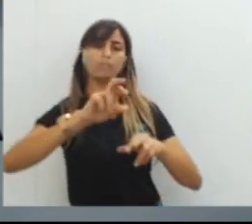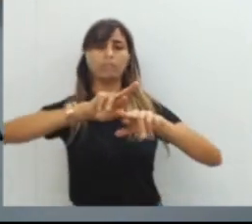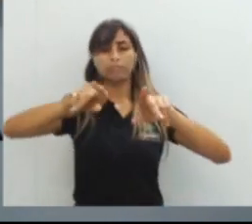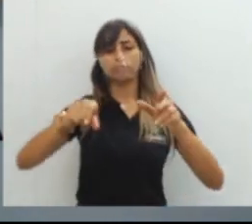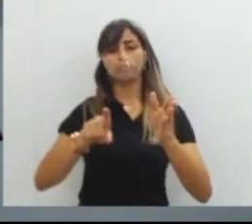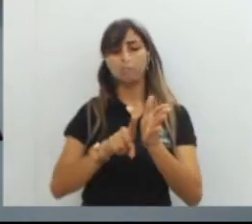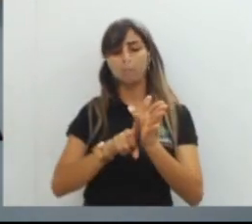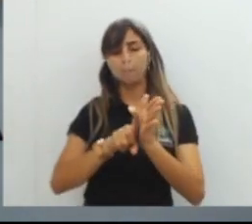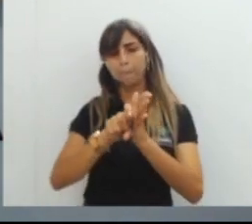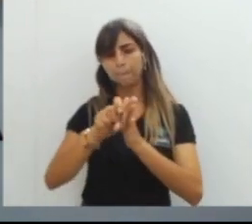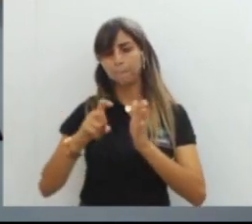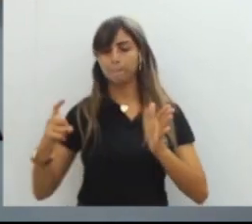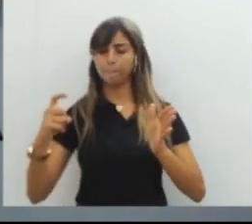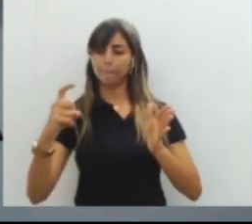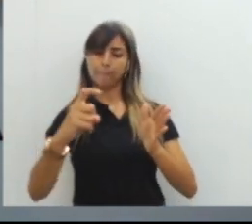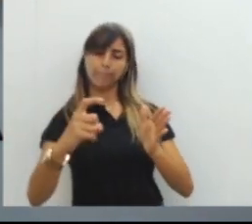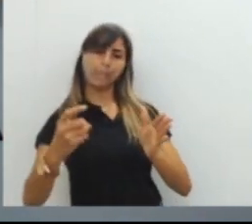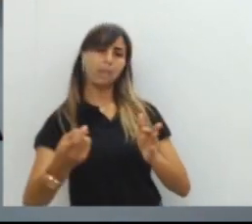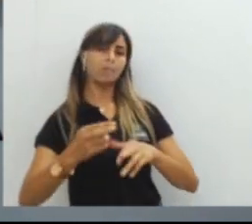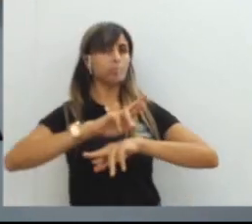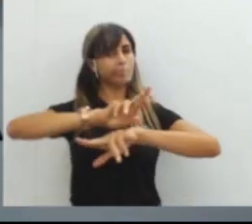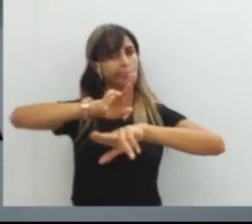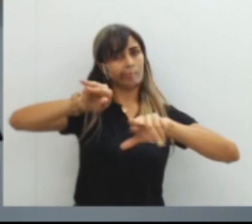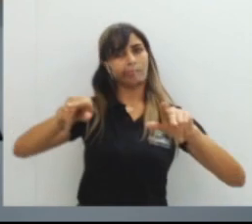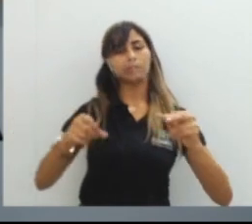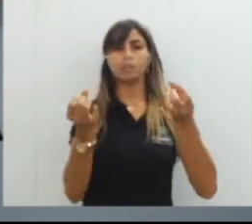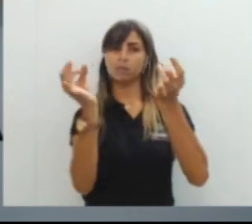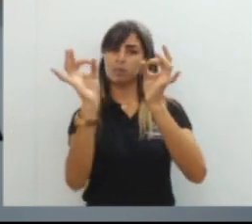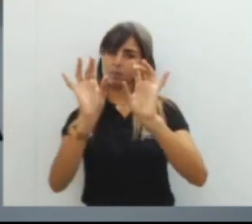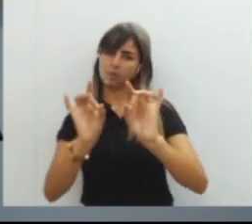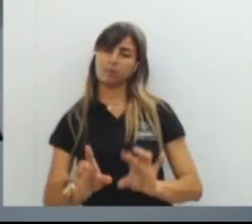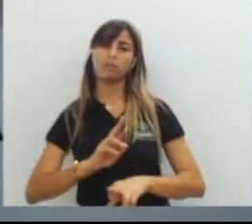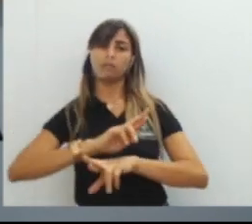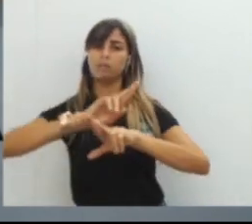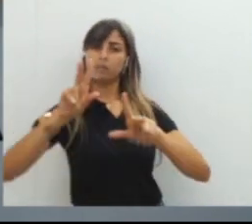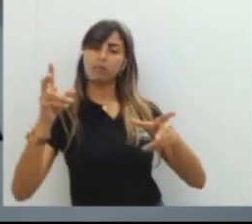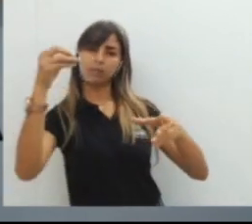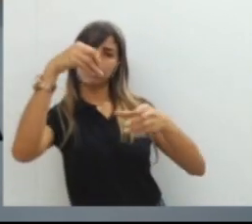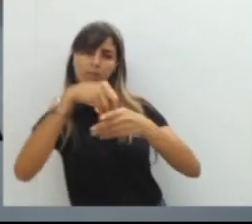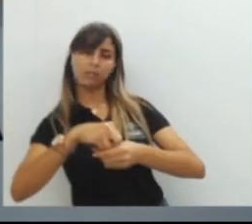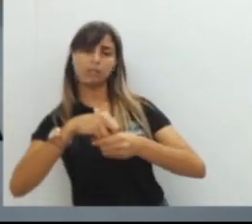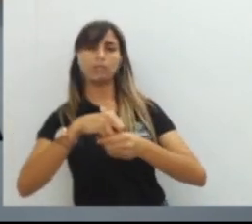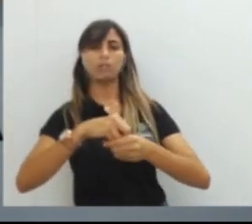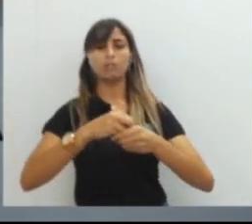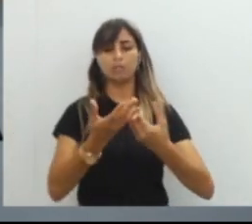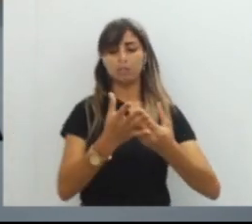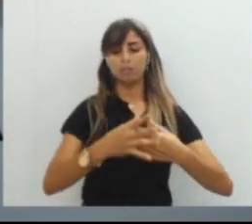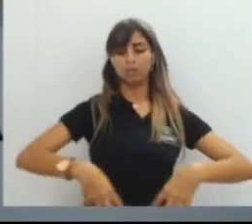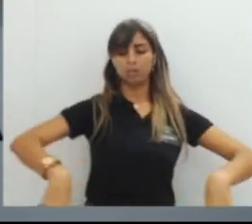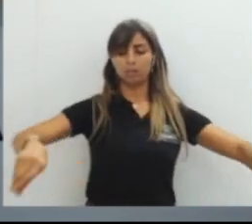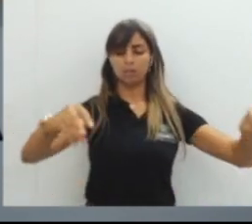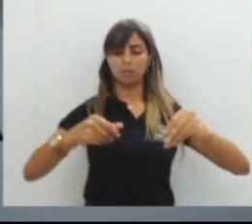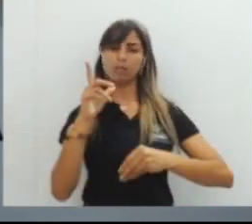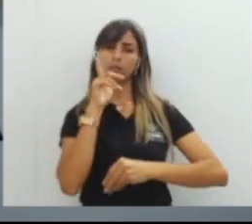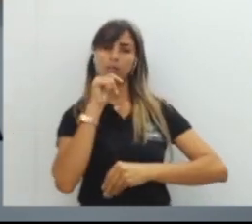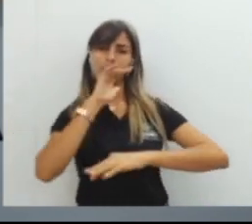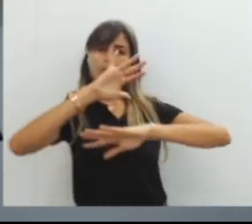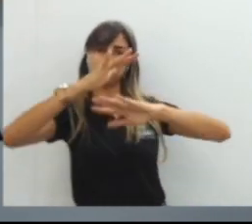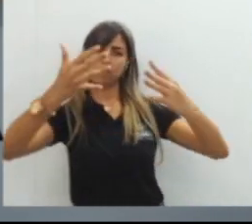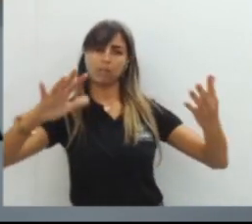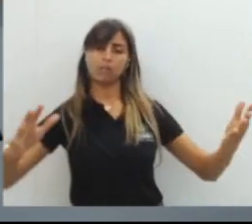vivos de todas as origens, compreendendo, dentre outros, os ecossistemas terrestres, marinhos